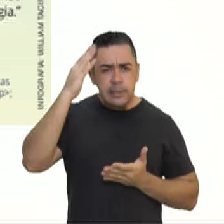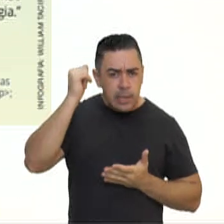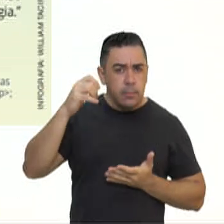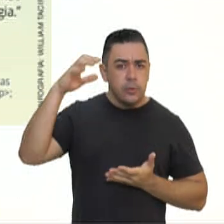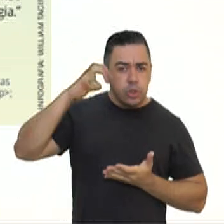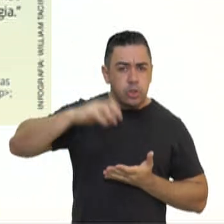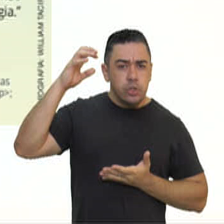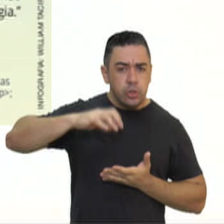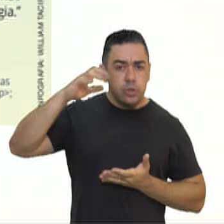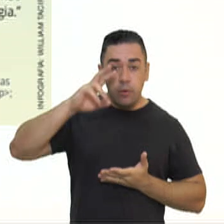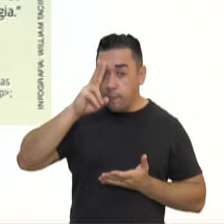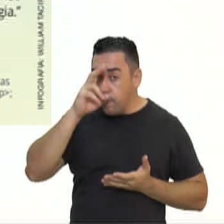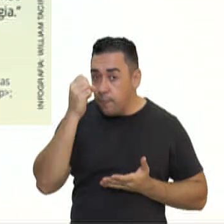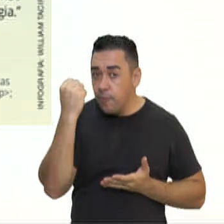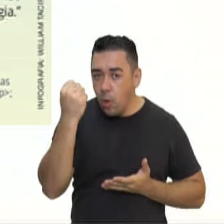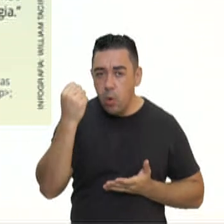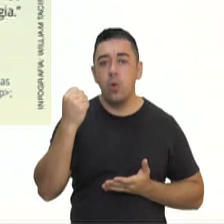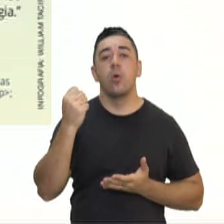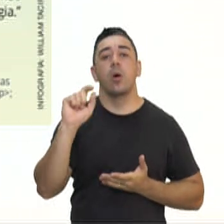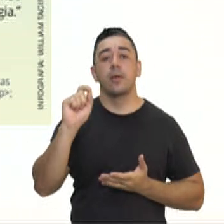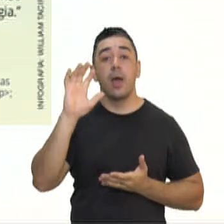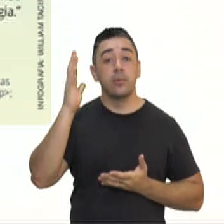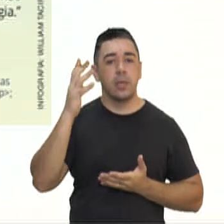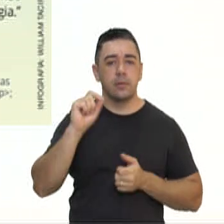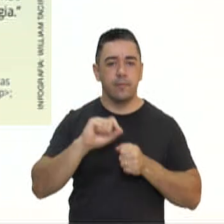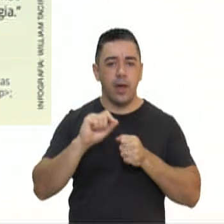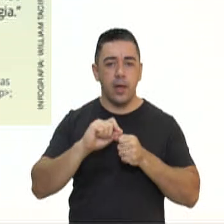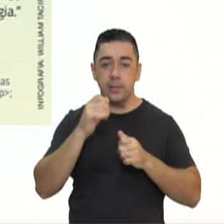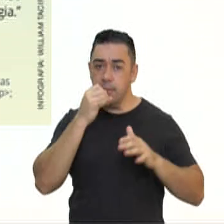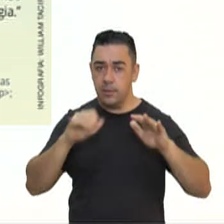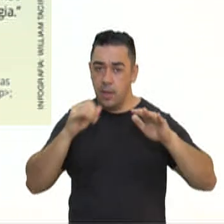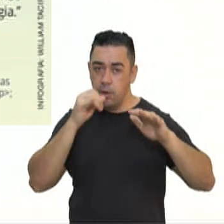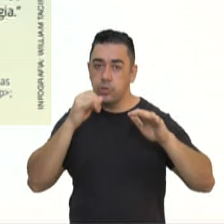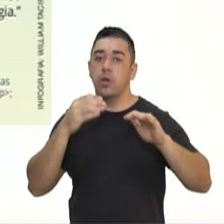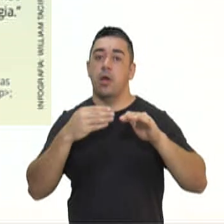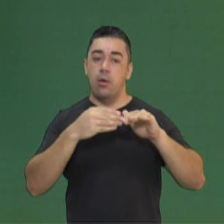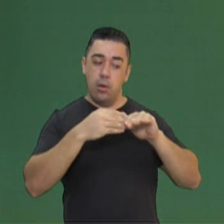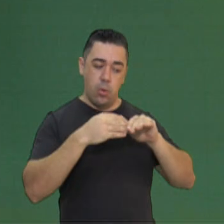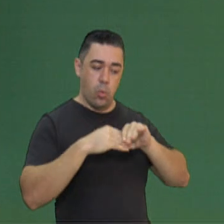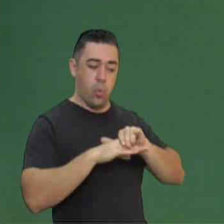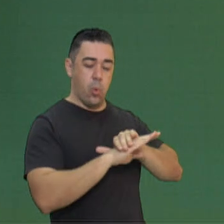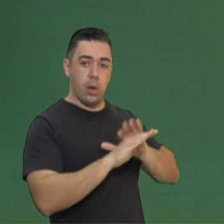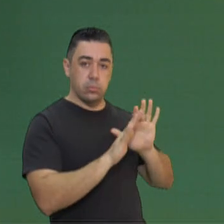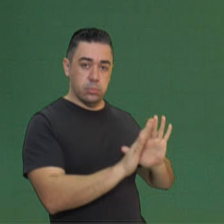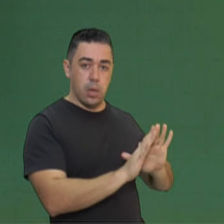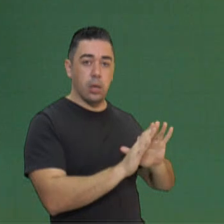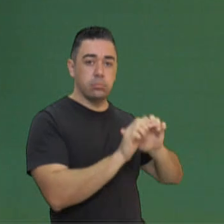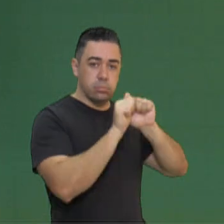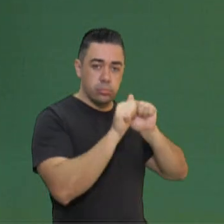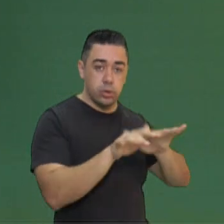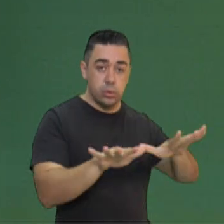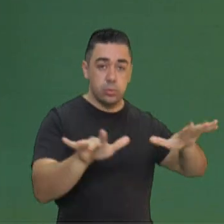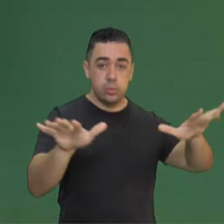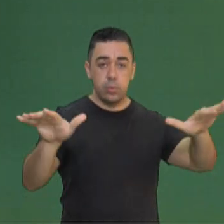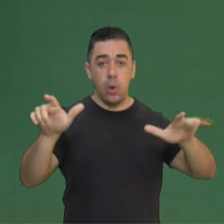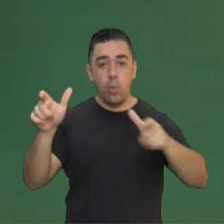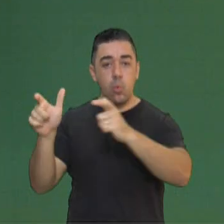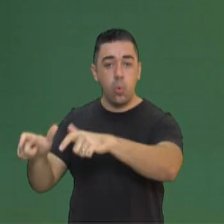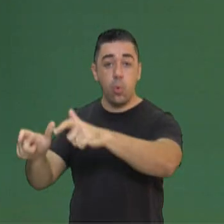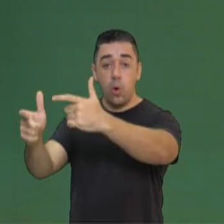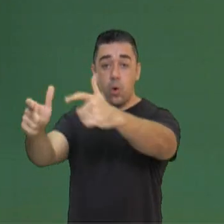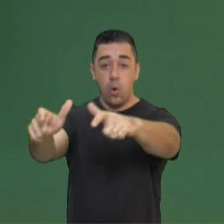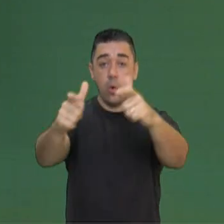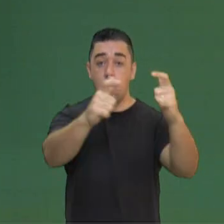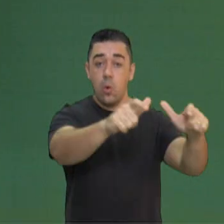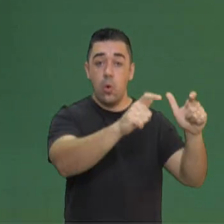chover bastante, o que ela pode fazer? Essa energia a mais gerada pode ser distribuída para regiões que estão passando por